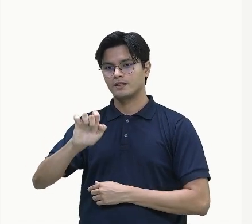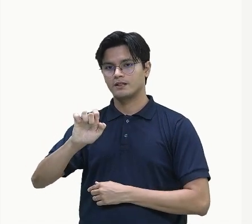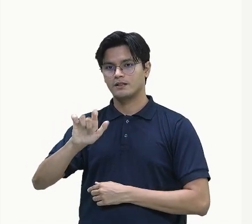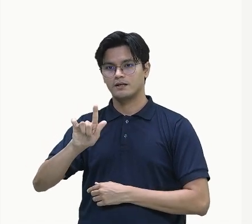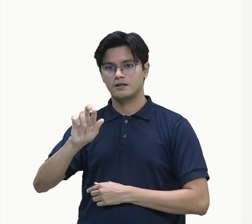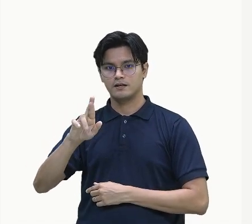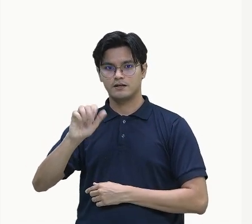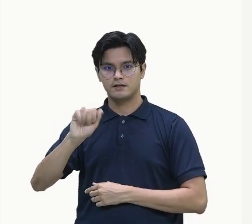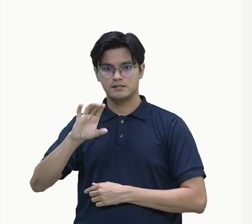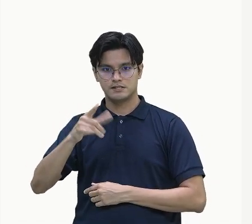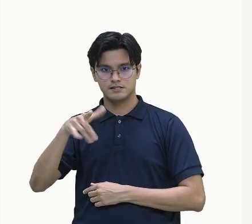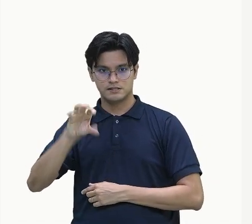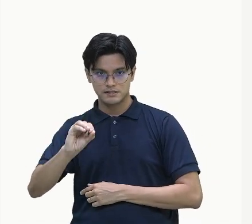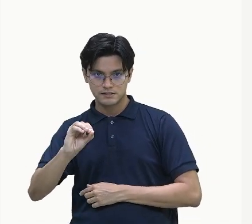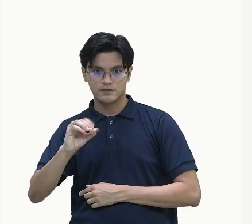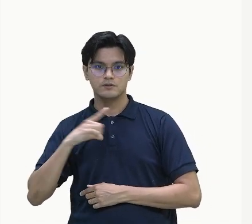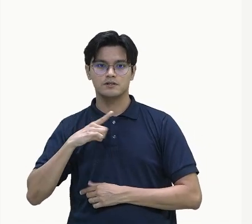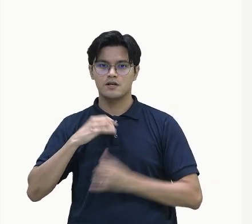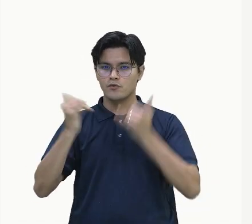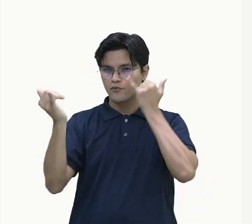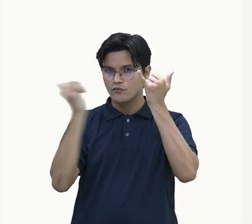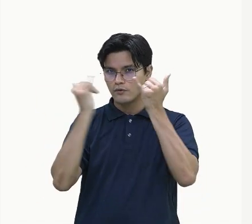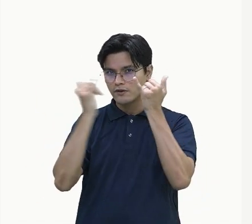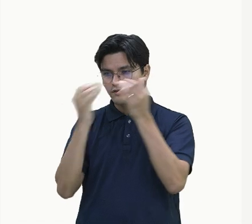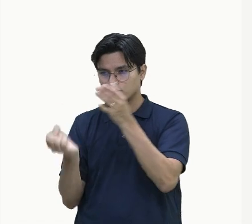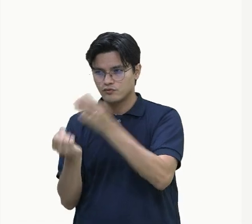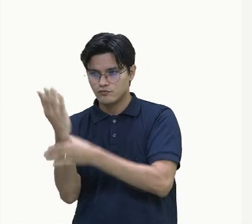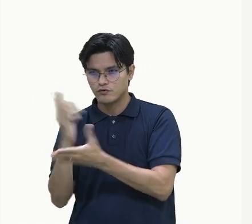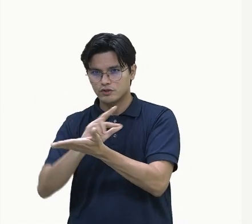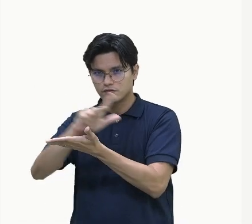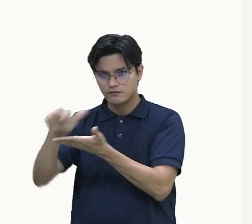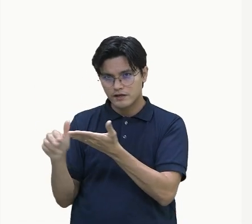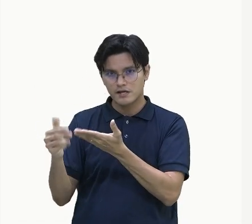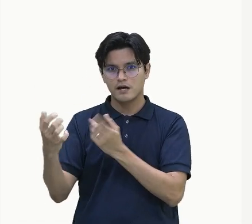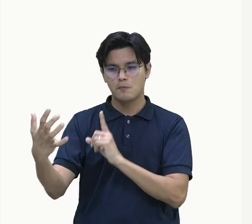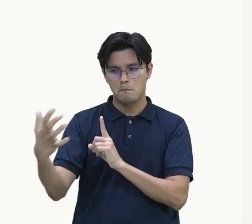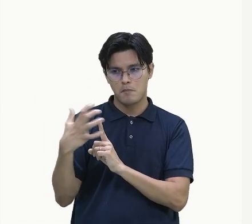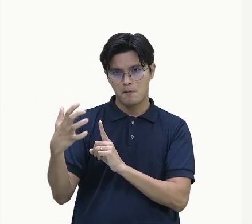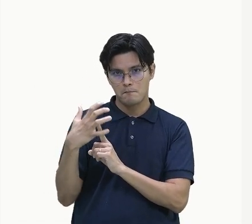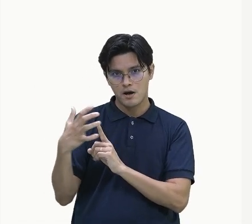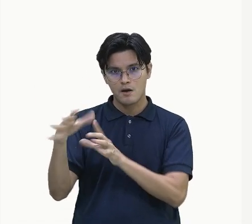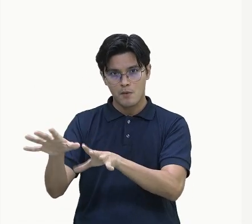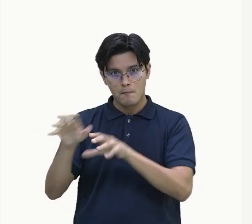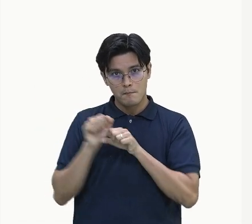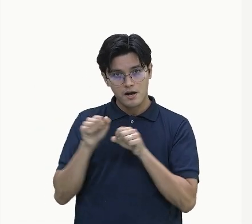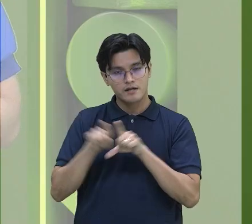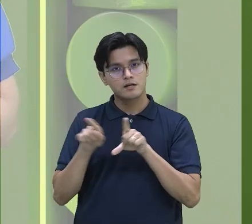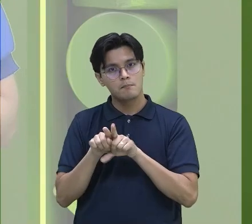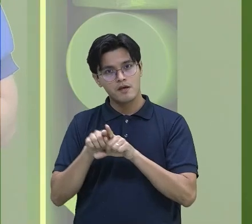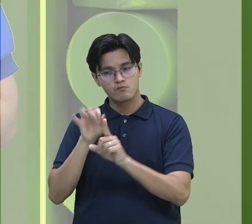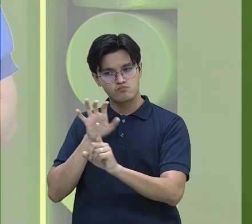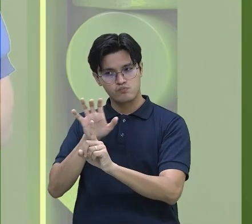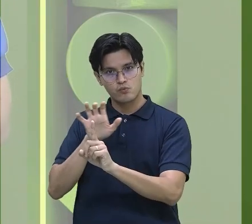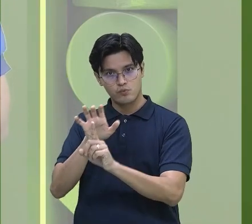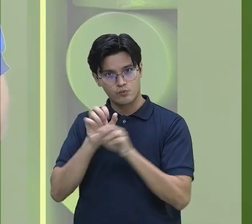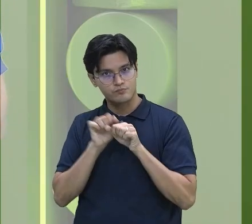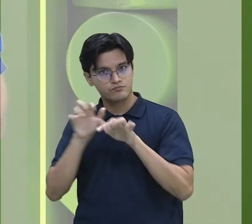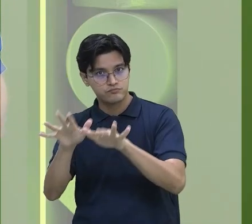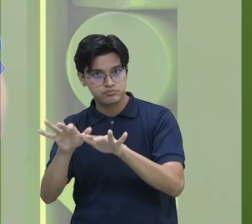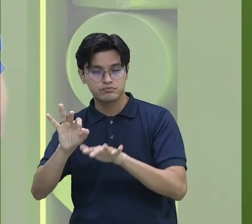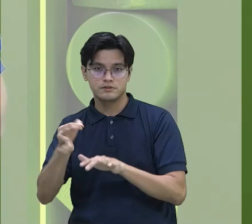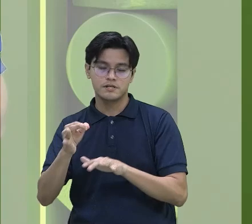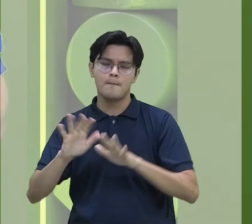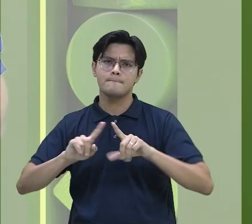múltiplas fontes para coordenar respostas precisas. Mas não para por aí as nossas